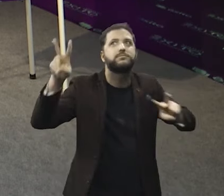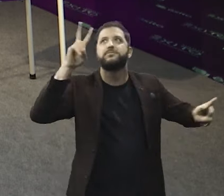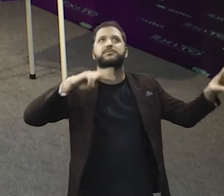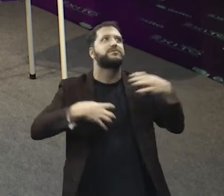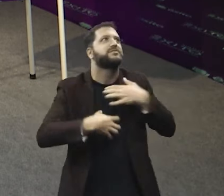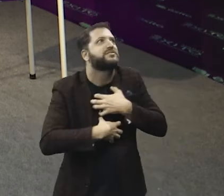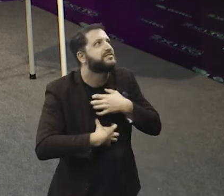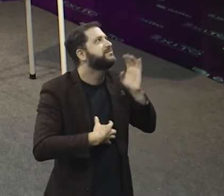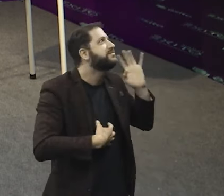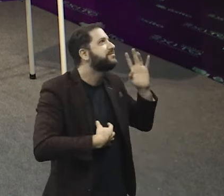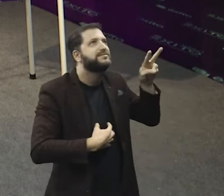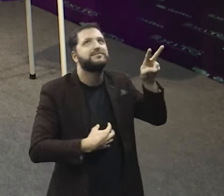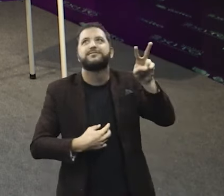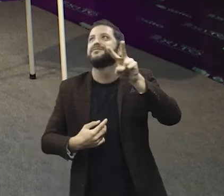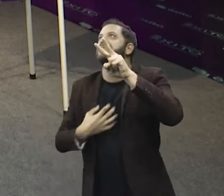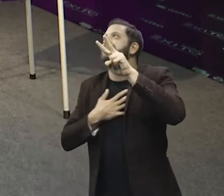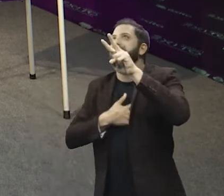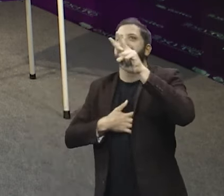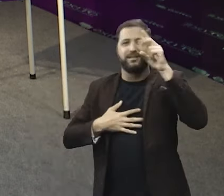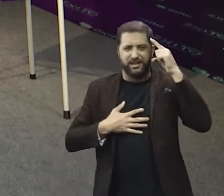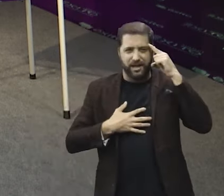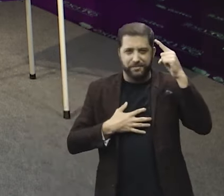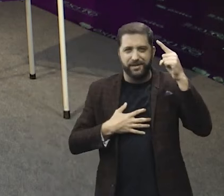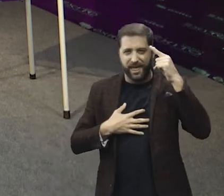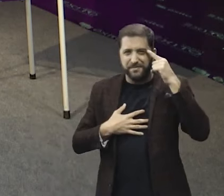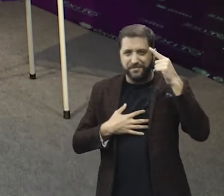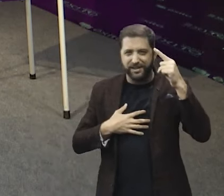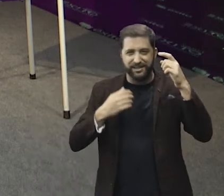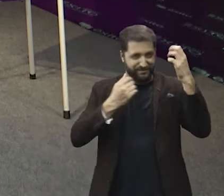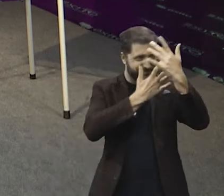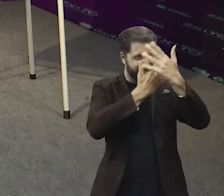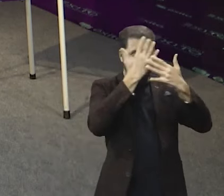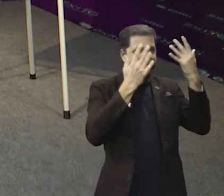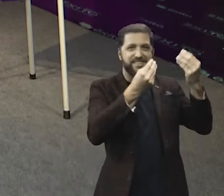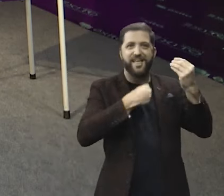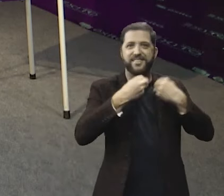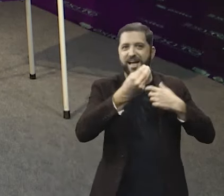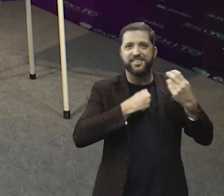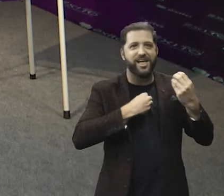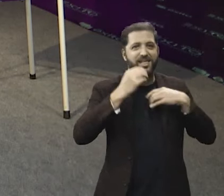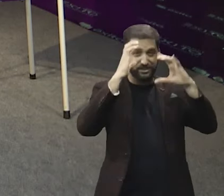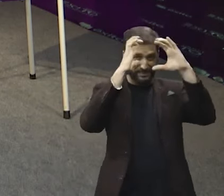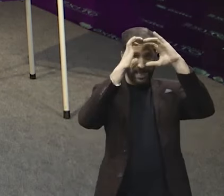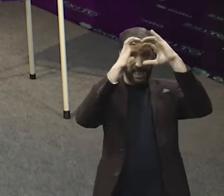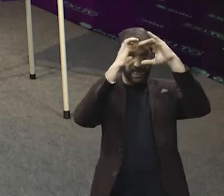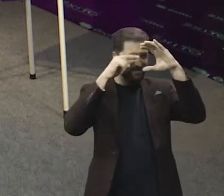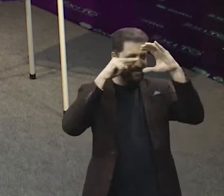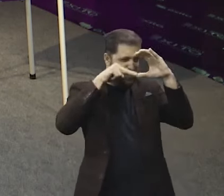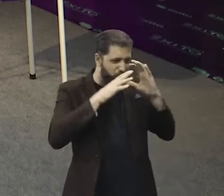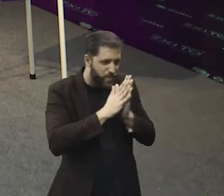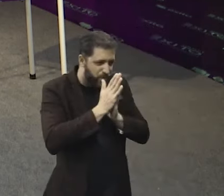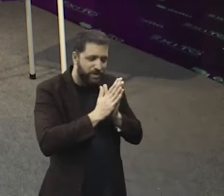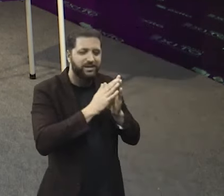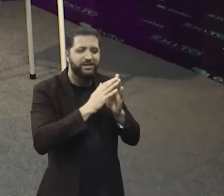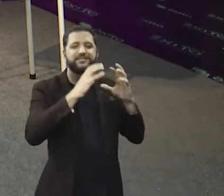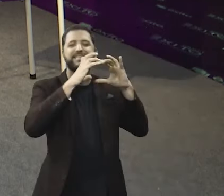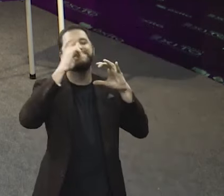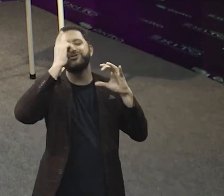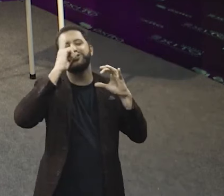mais conexão aqui pro cérebro para tudo então o que que você vai est dizendo pro seu cérebro seu cérebro ele não consegue distinguir o que é verdade